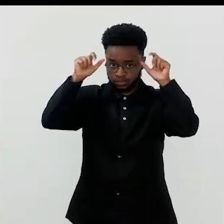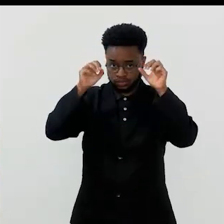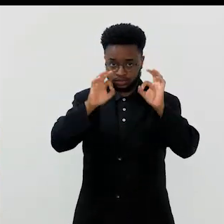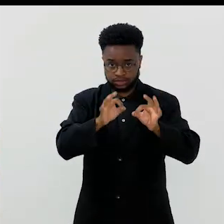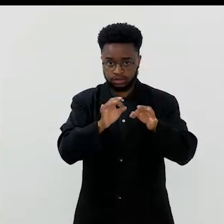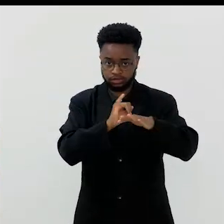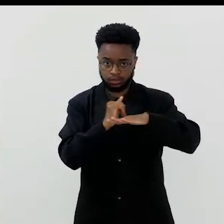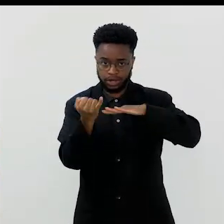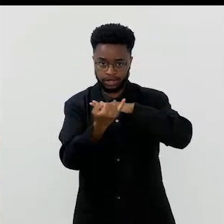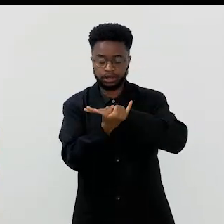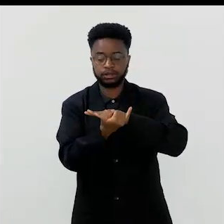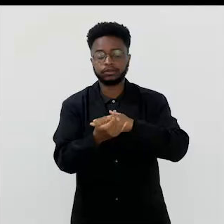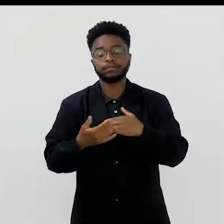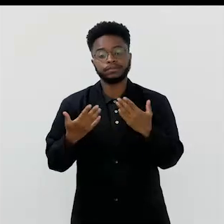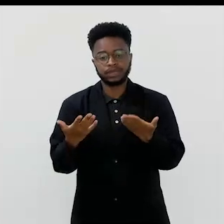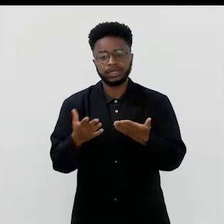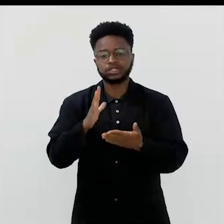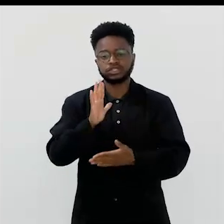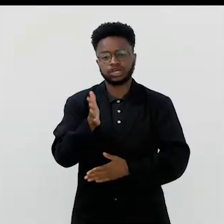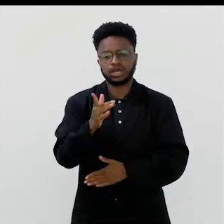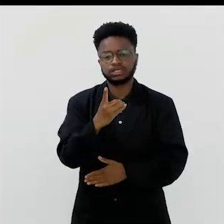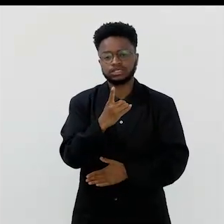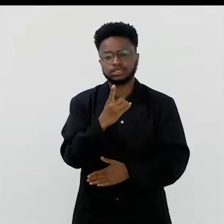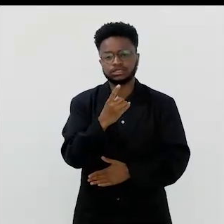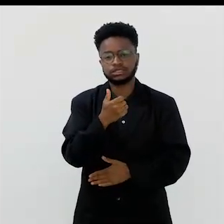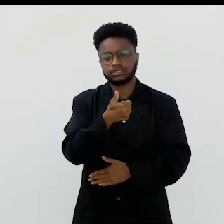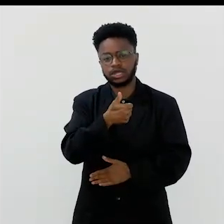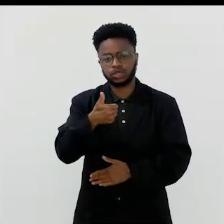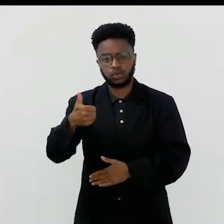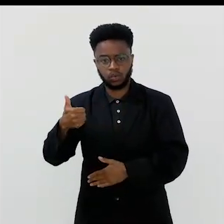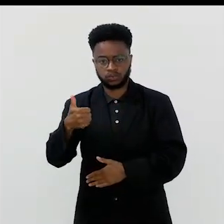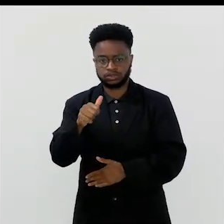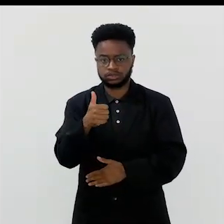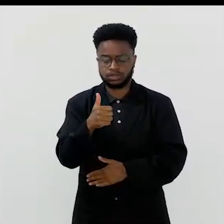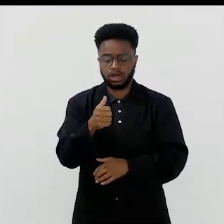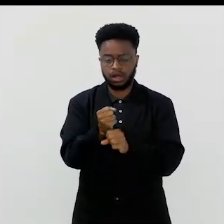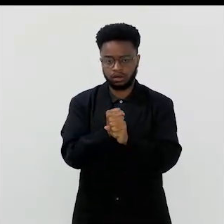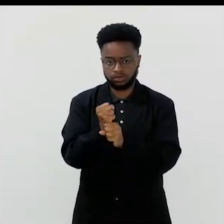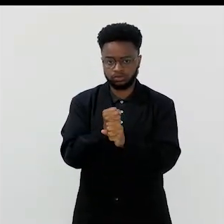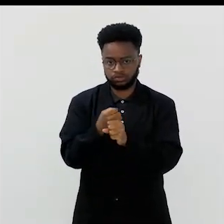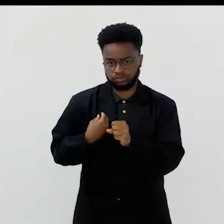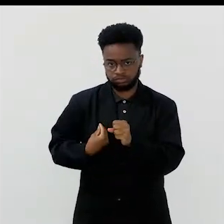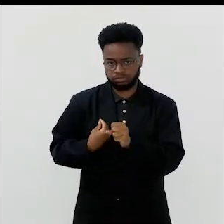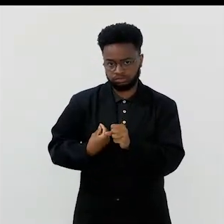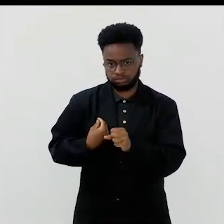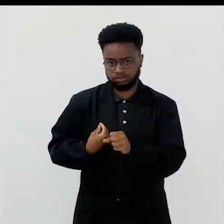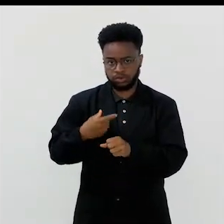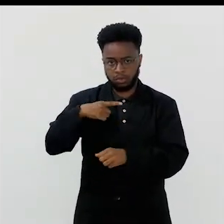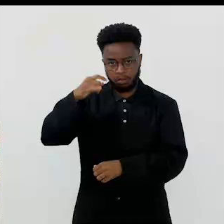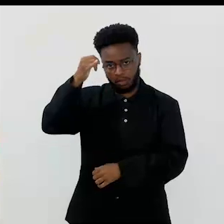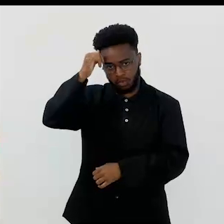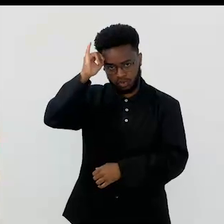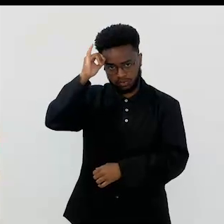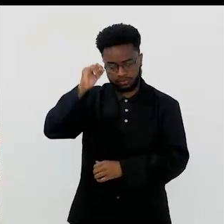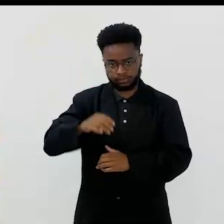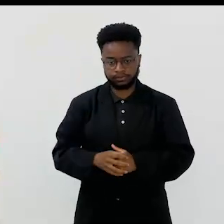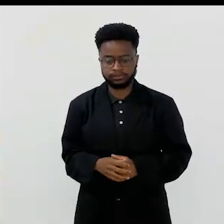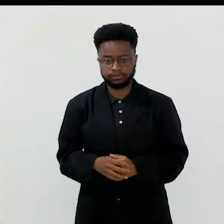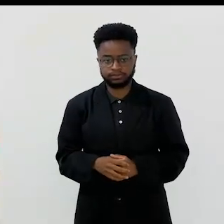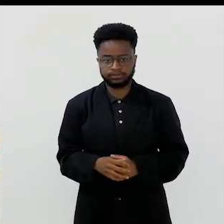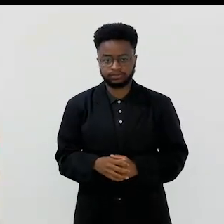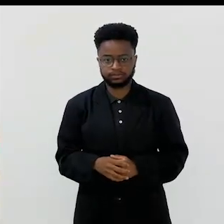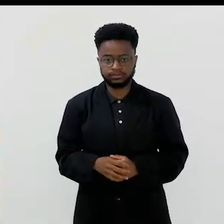no Amazonas, não é isso? Isso. Ele já tem 111 anos que os bois existem, correto? Correto.